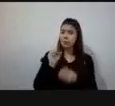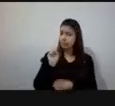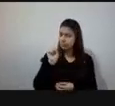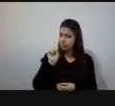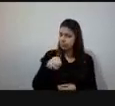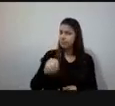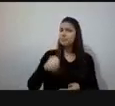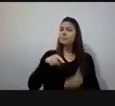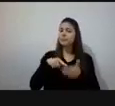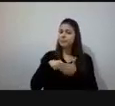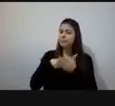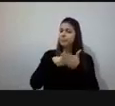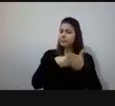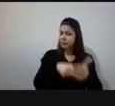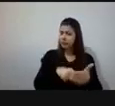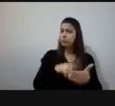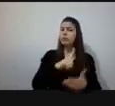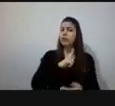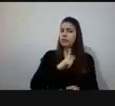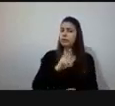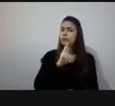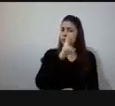E muito interessante essa ideia